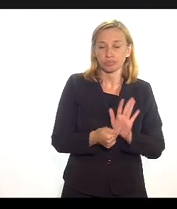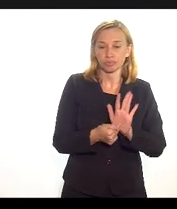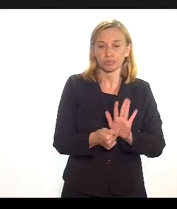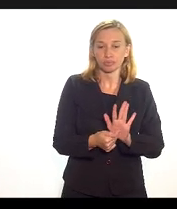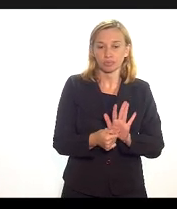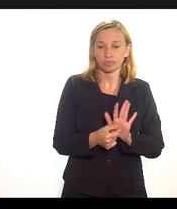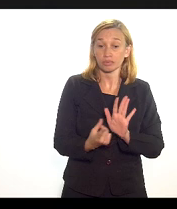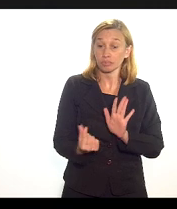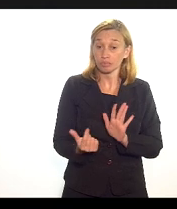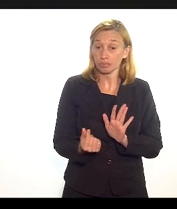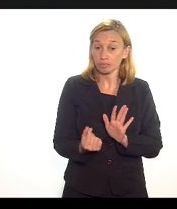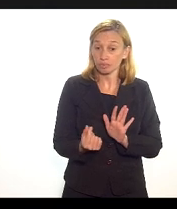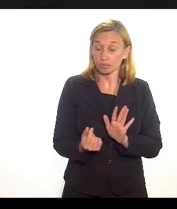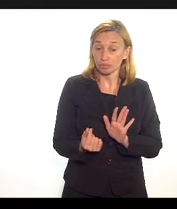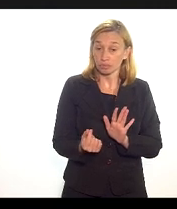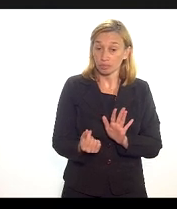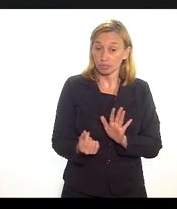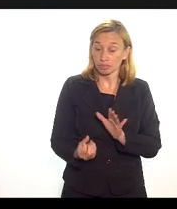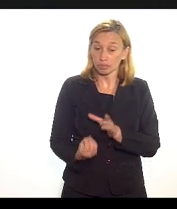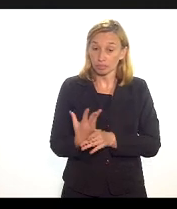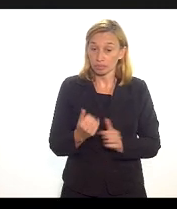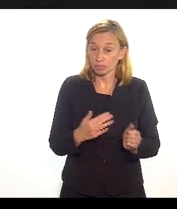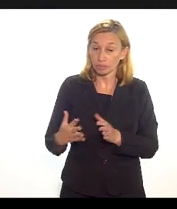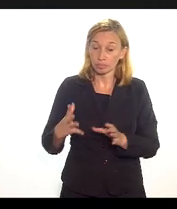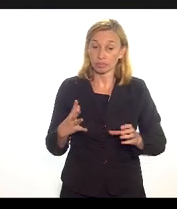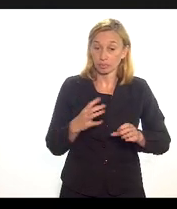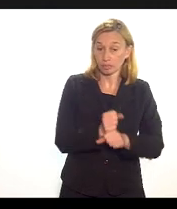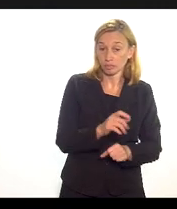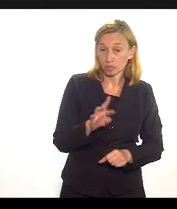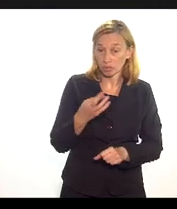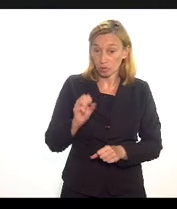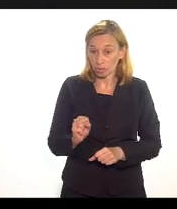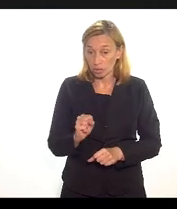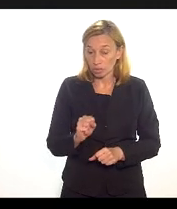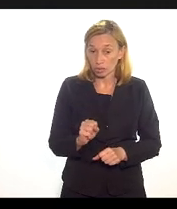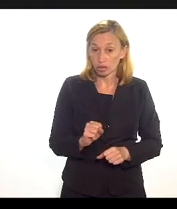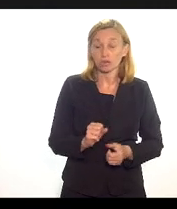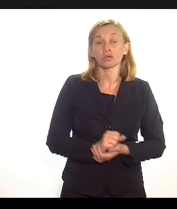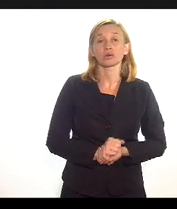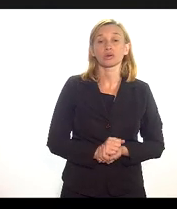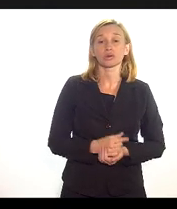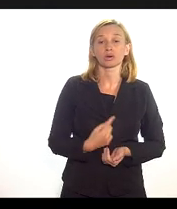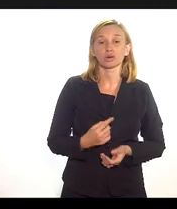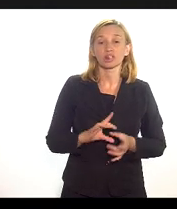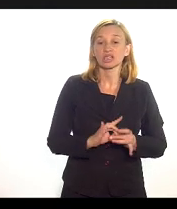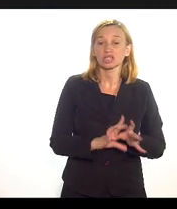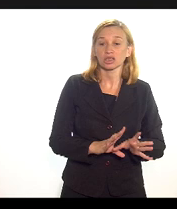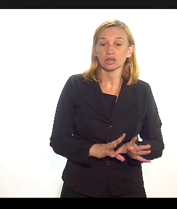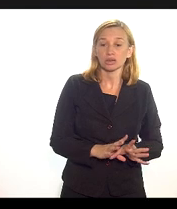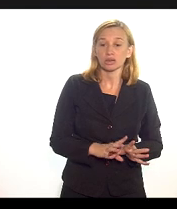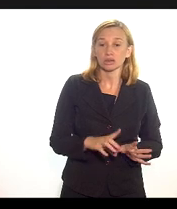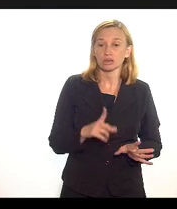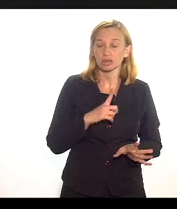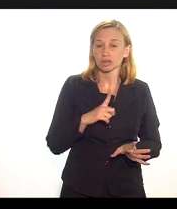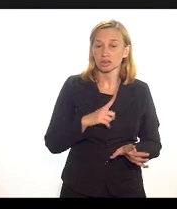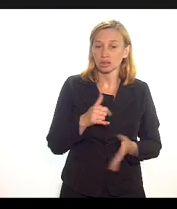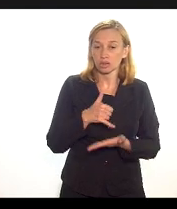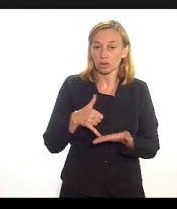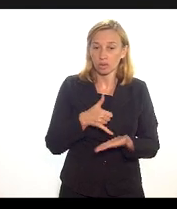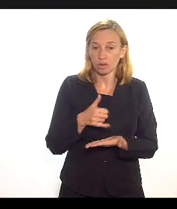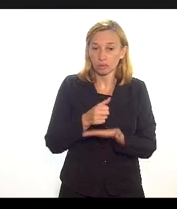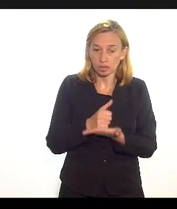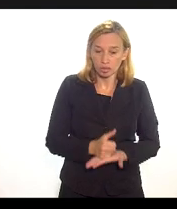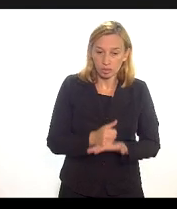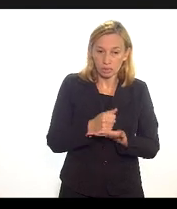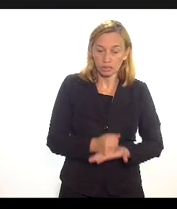das correntes para cálculo de royalty, uma vez que a gente deixava de ter óleo mais pesado